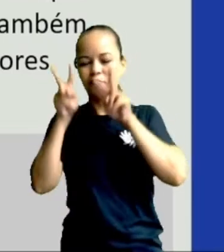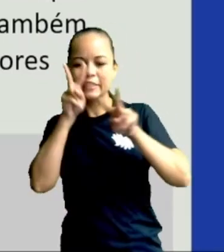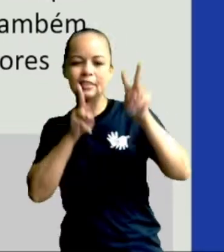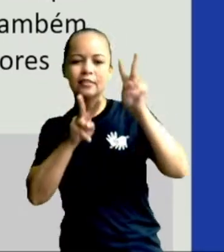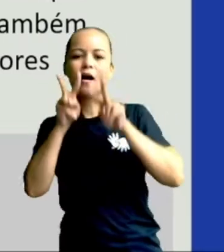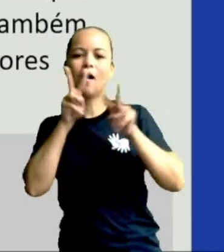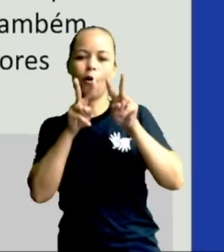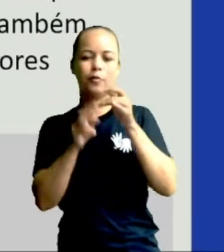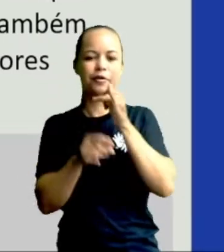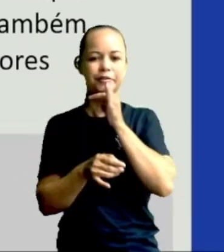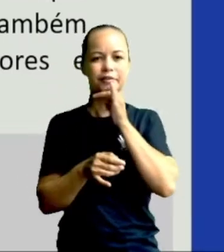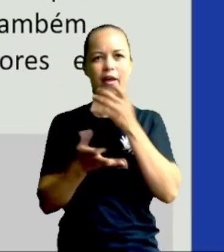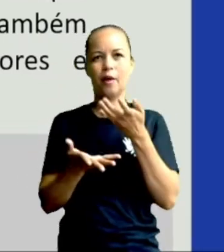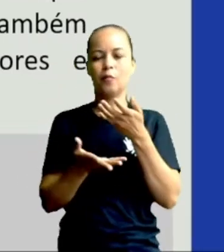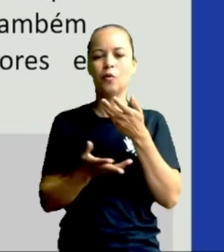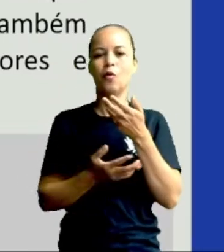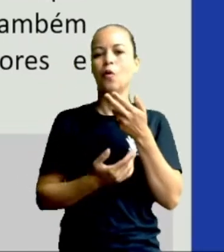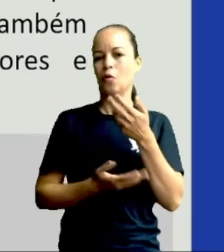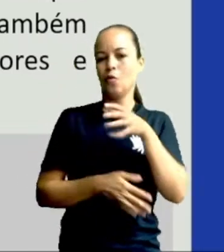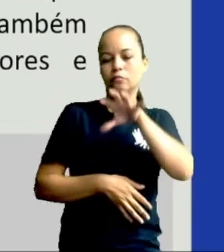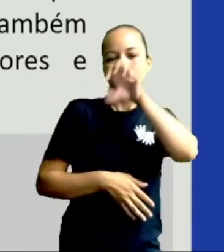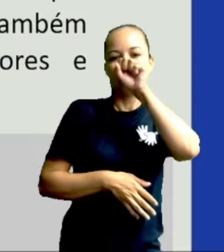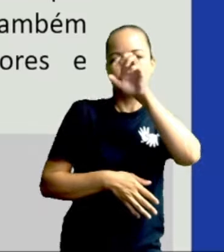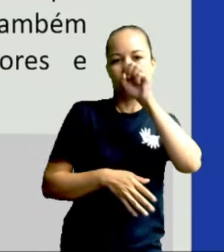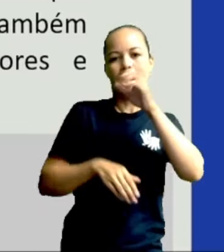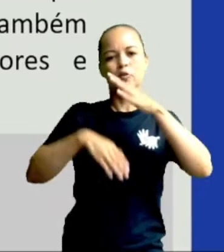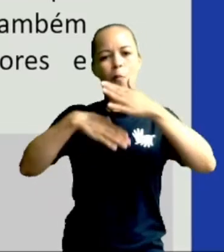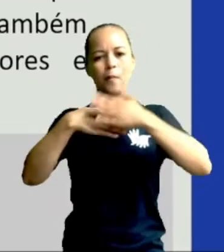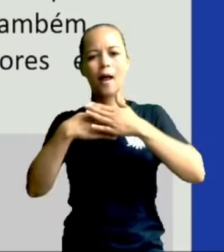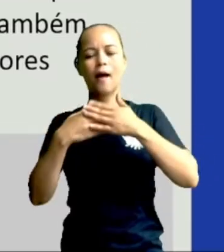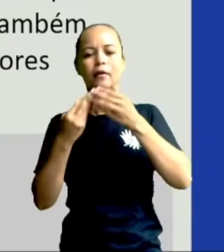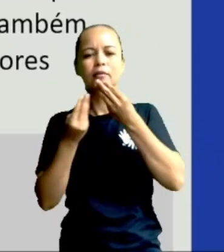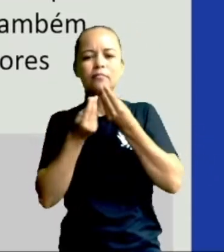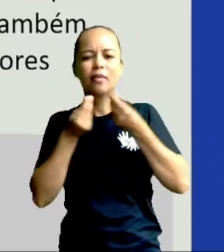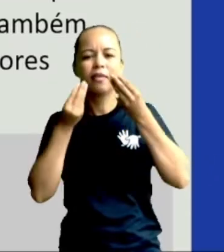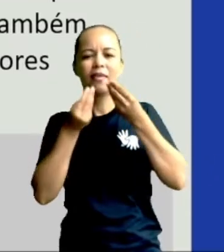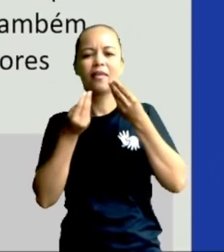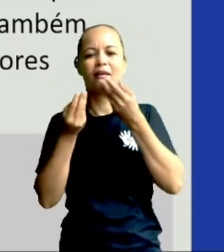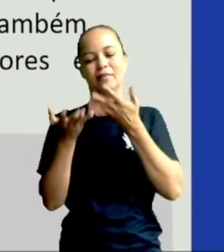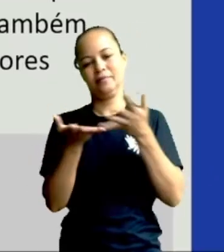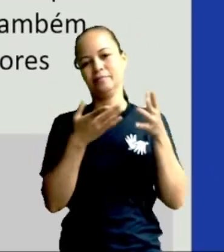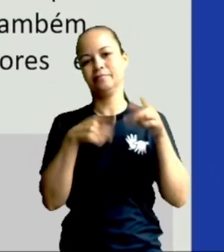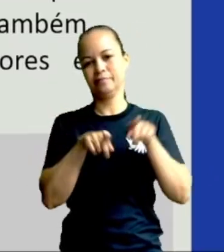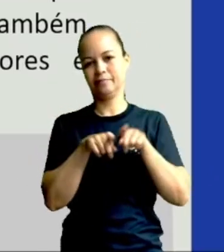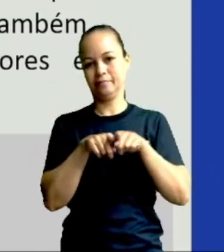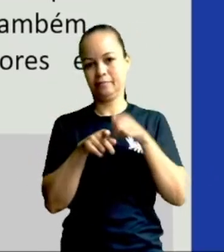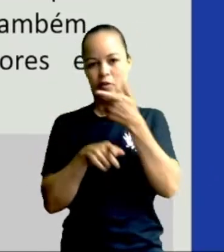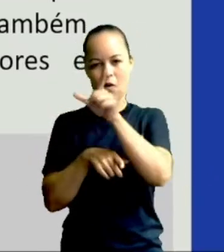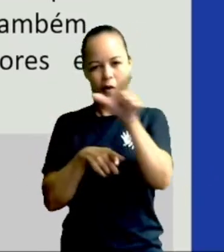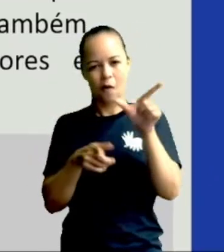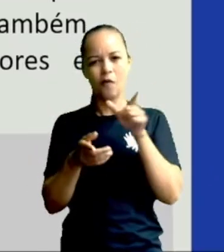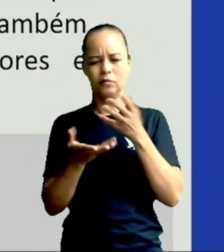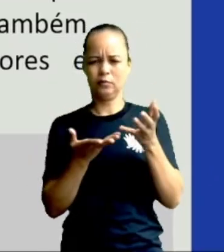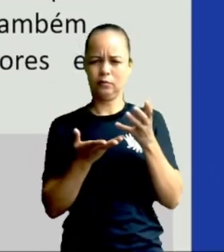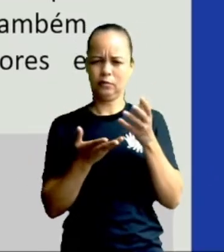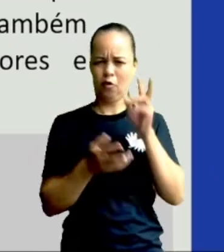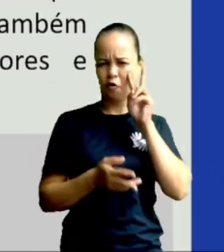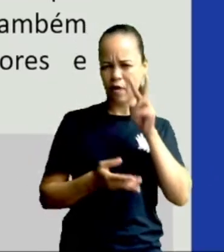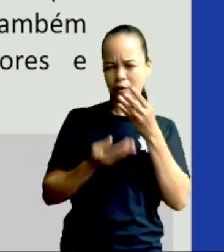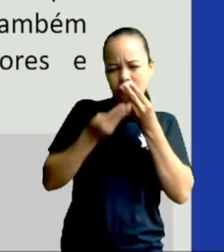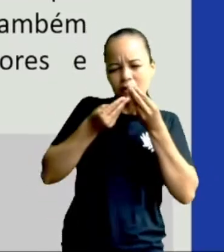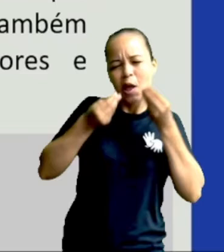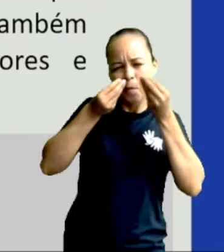visão, o nosso olfato, paladar e entre outros. Professora, eu posso ver a paisagem com o meu paladar?